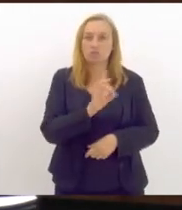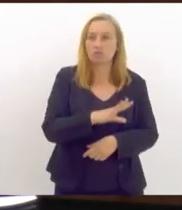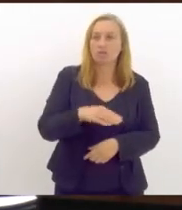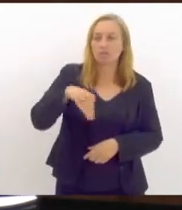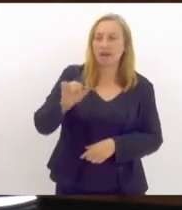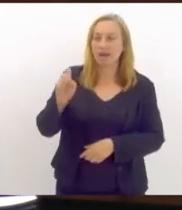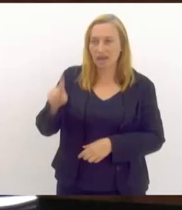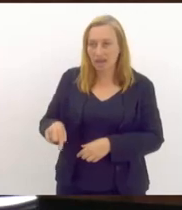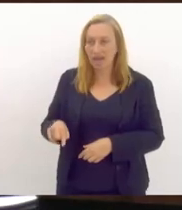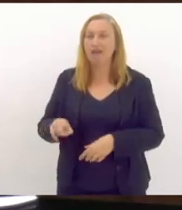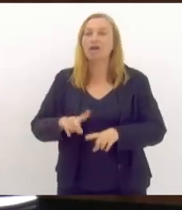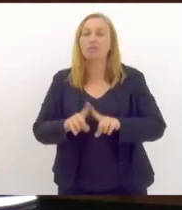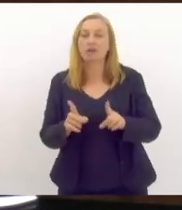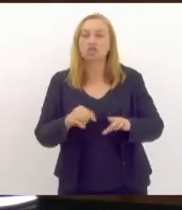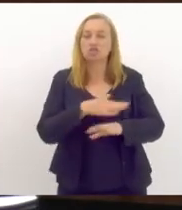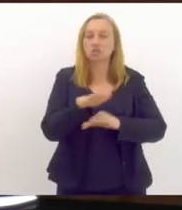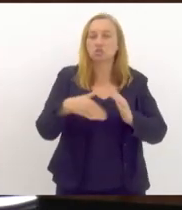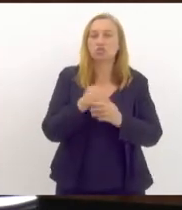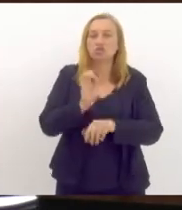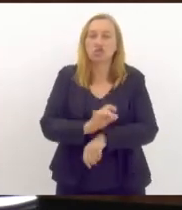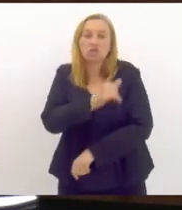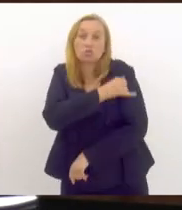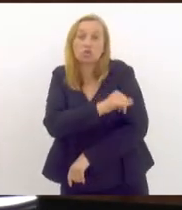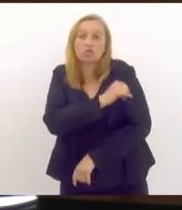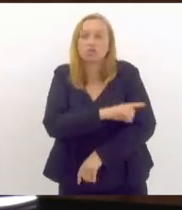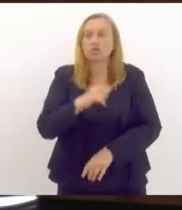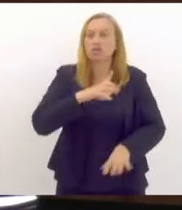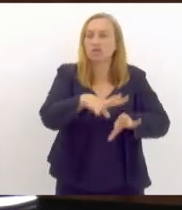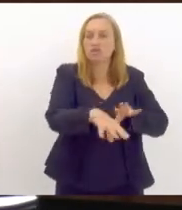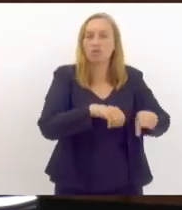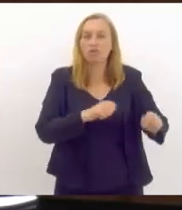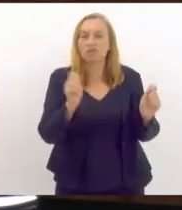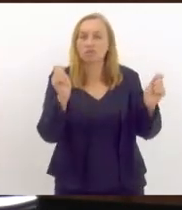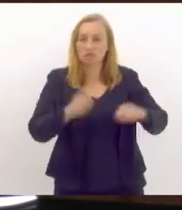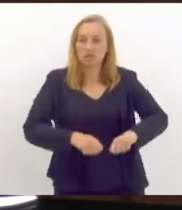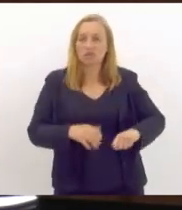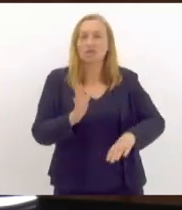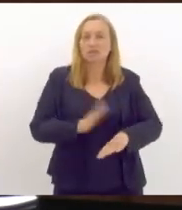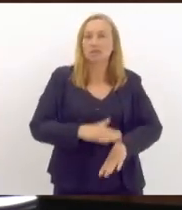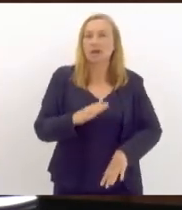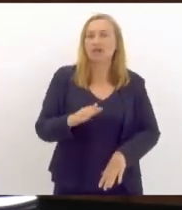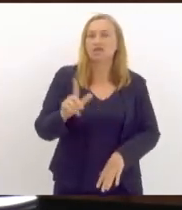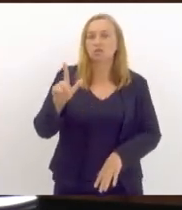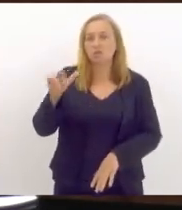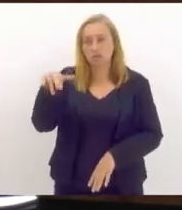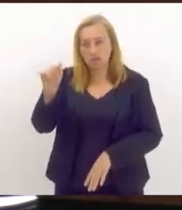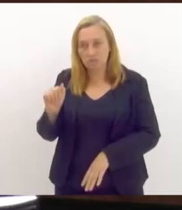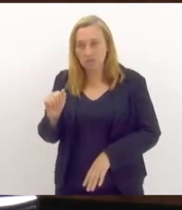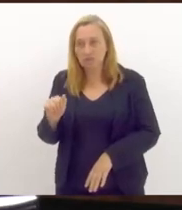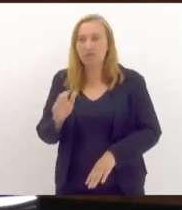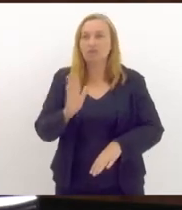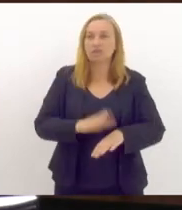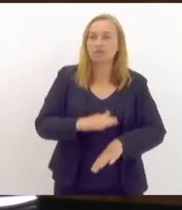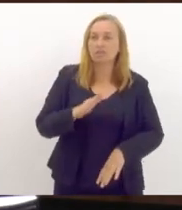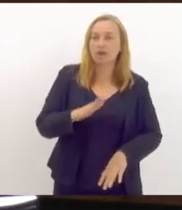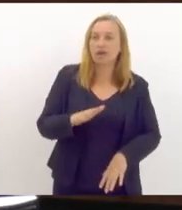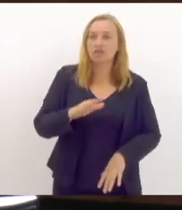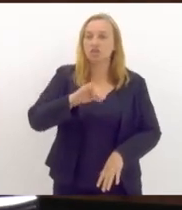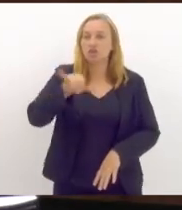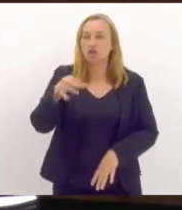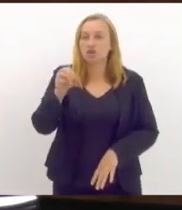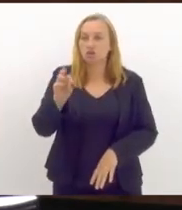Mas no estado do Rio de Janeiro que a gente tenha a formação sim de mais ludmilas demais Seu Jorge